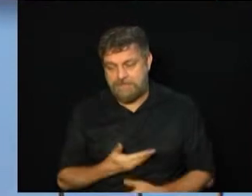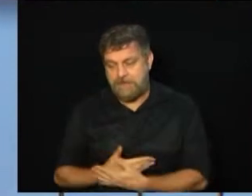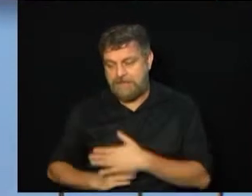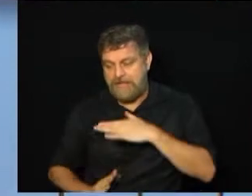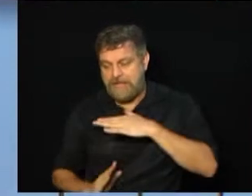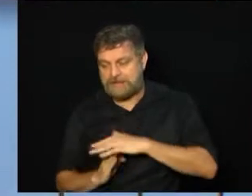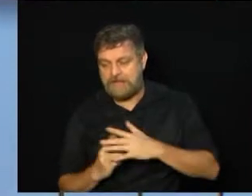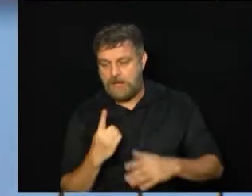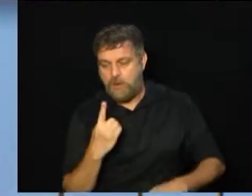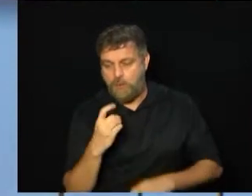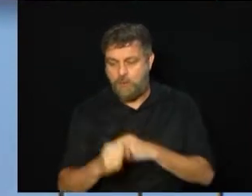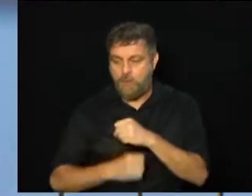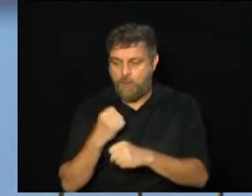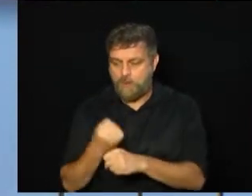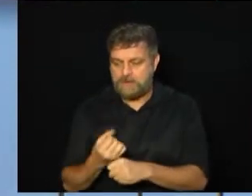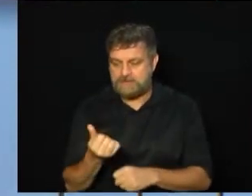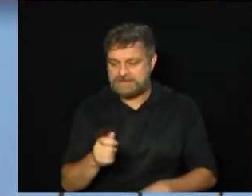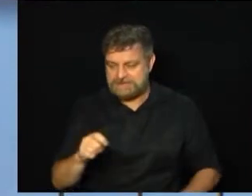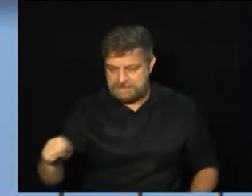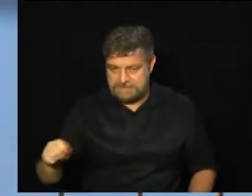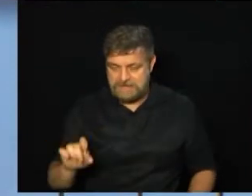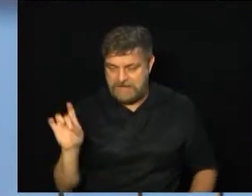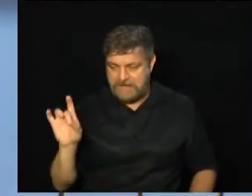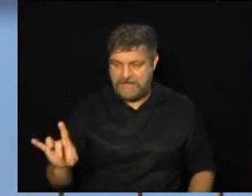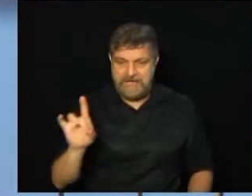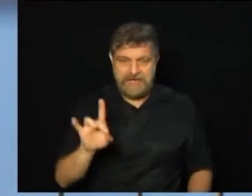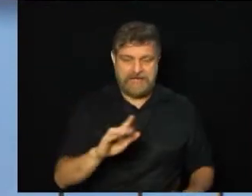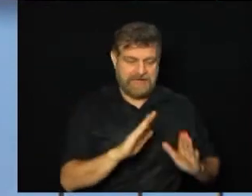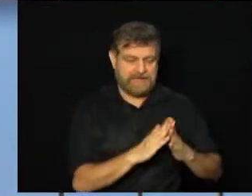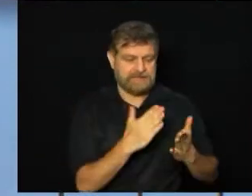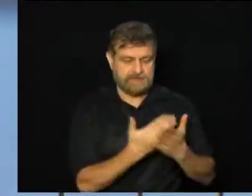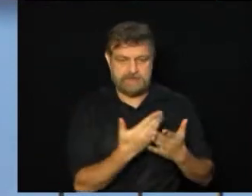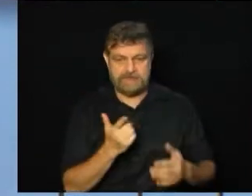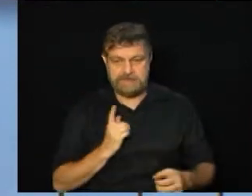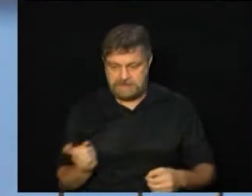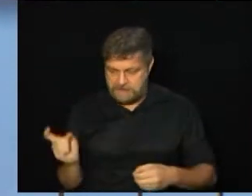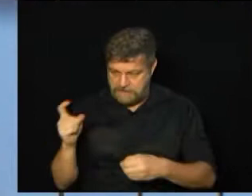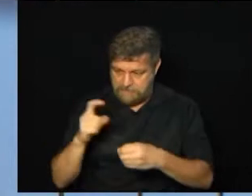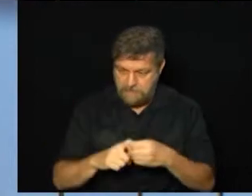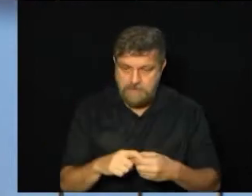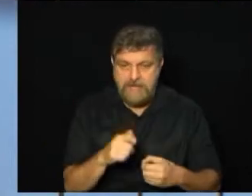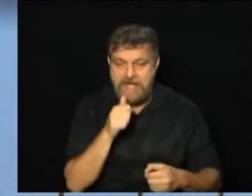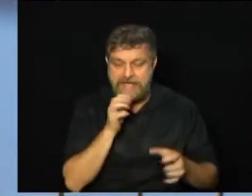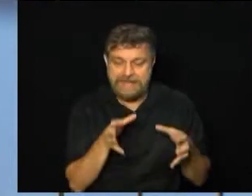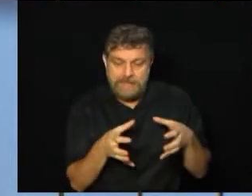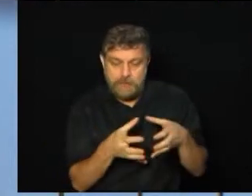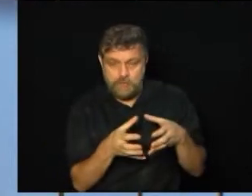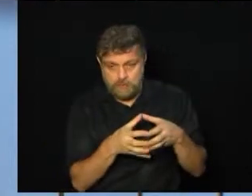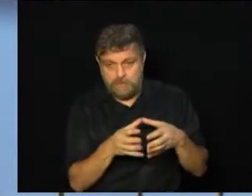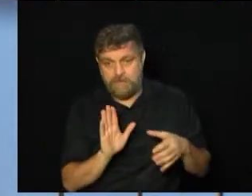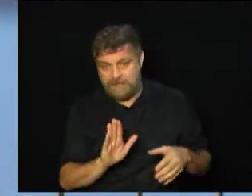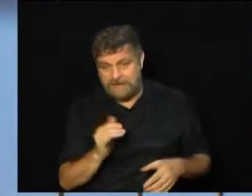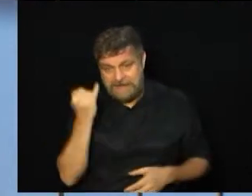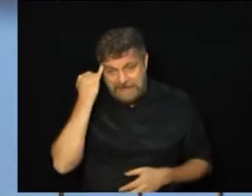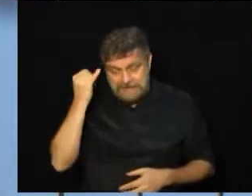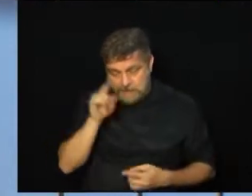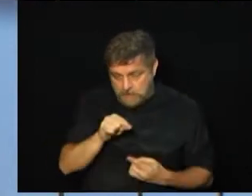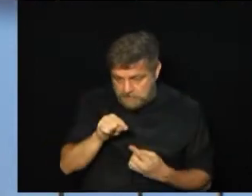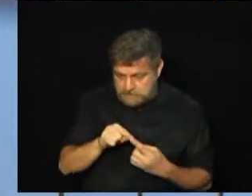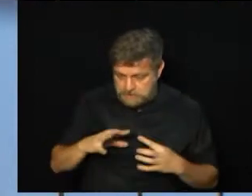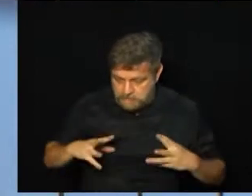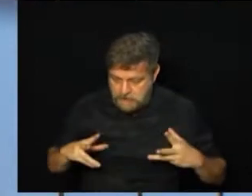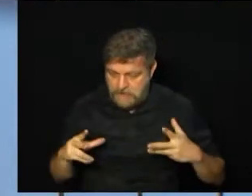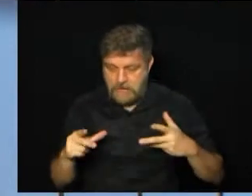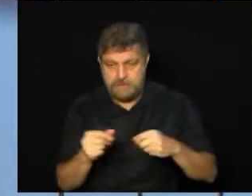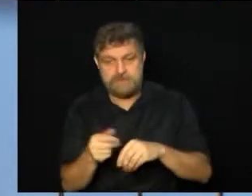6 meses. Então, cada escola está tendo assim o seu retorno, algumas ainda em grupo, mas a ideia é que todos voltem